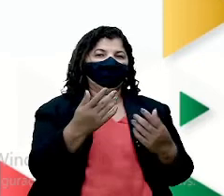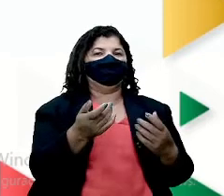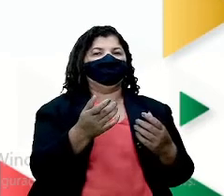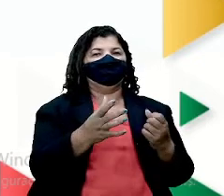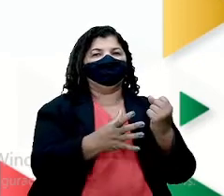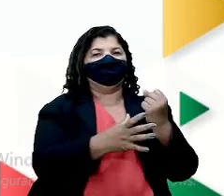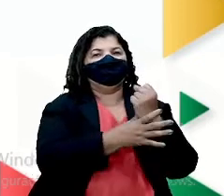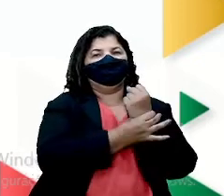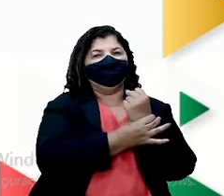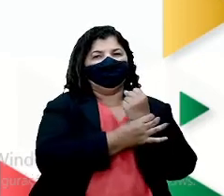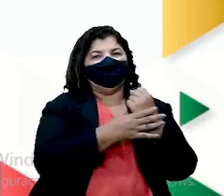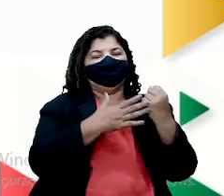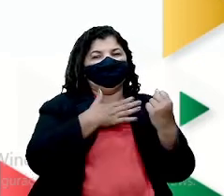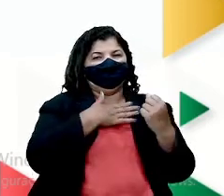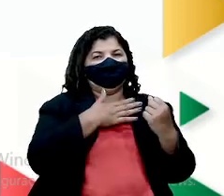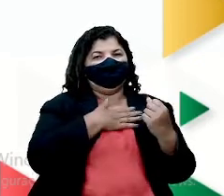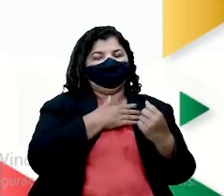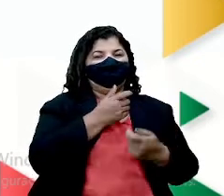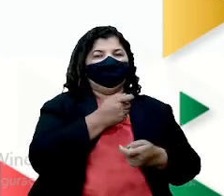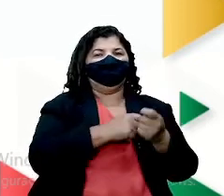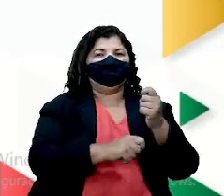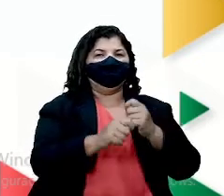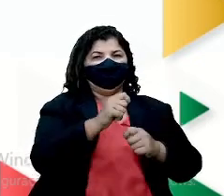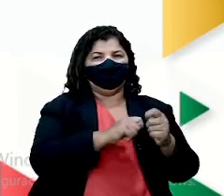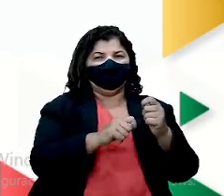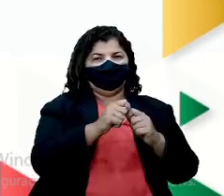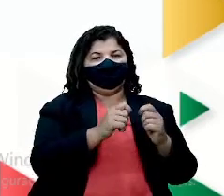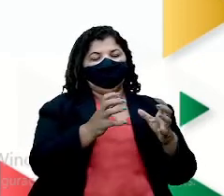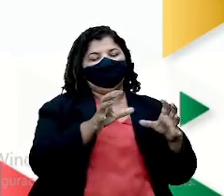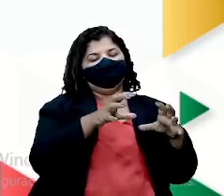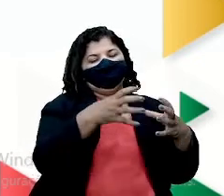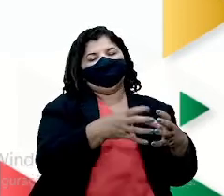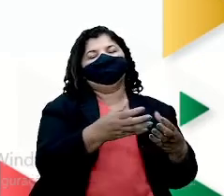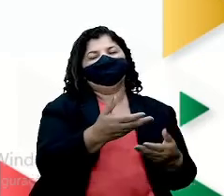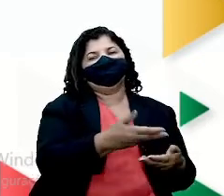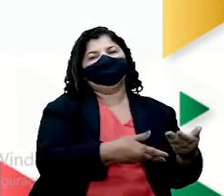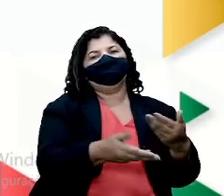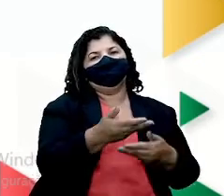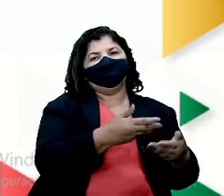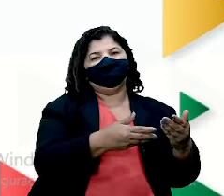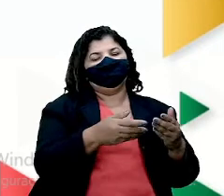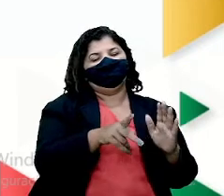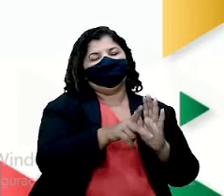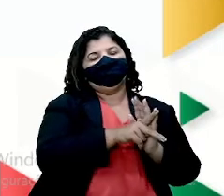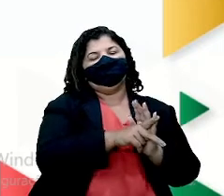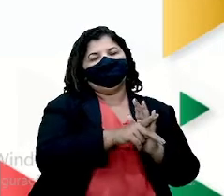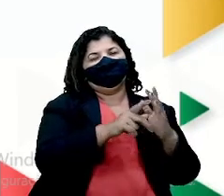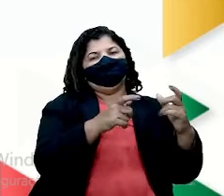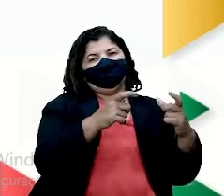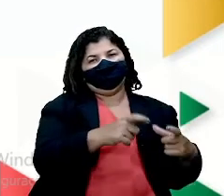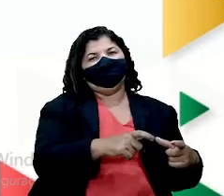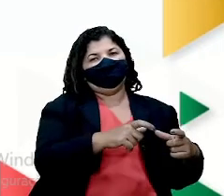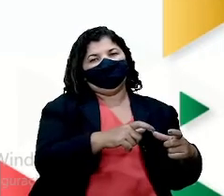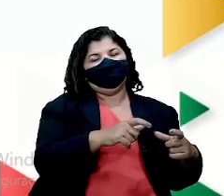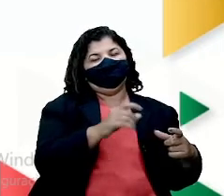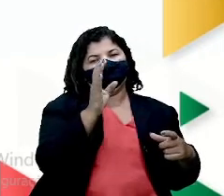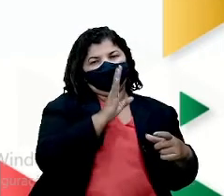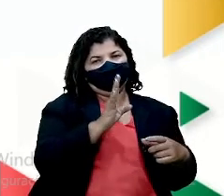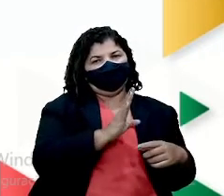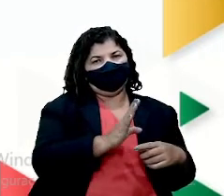minha economia, né? Incentivo ao comércio local, nacional, né? Eu